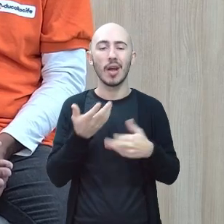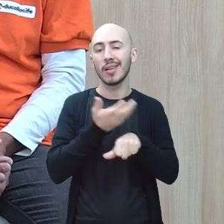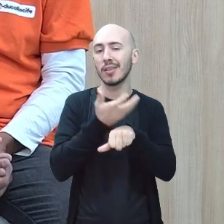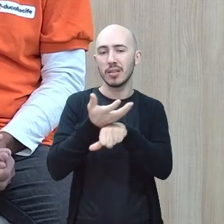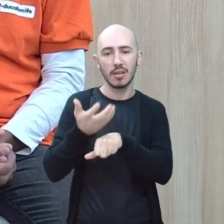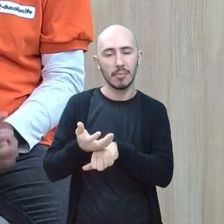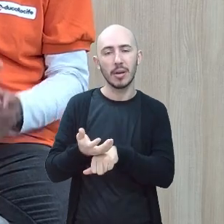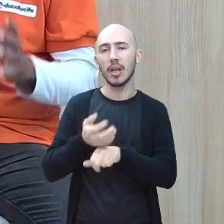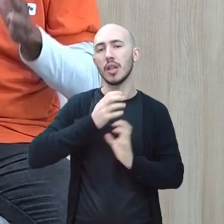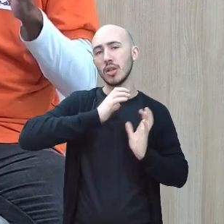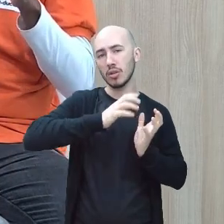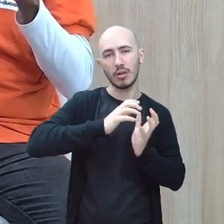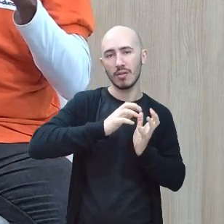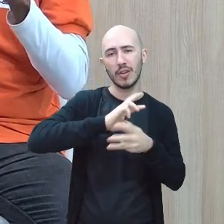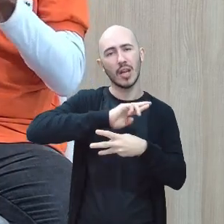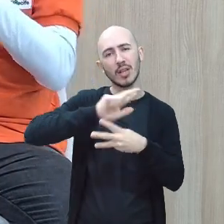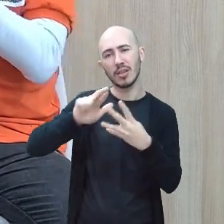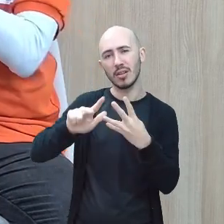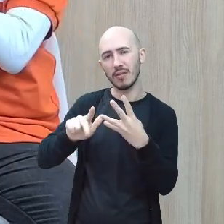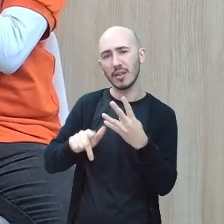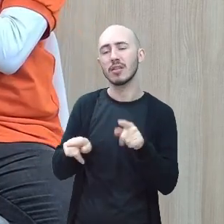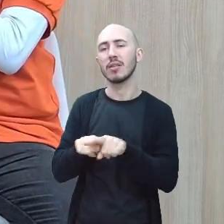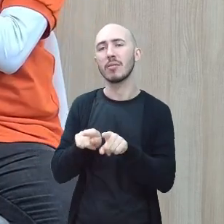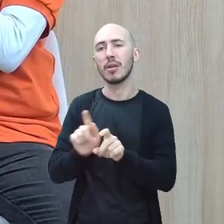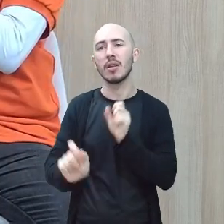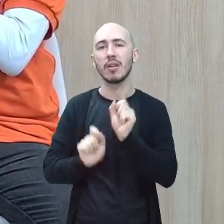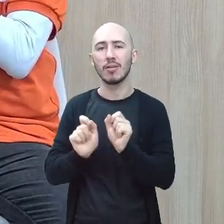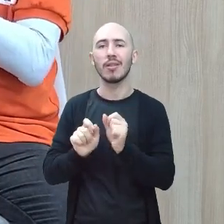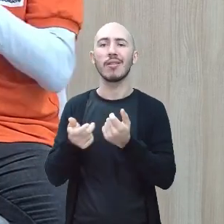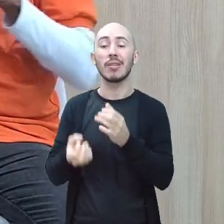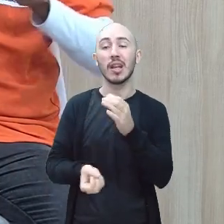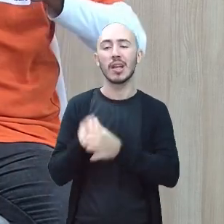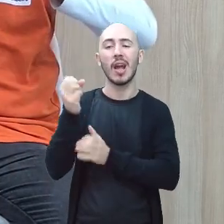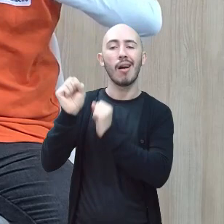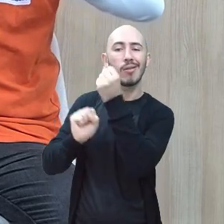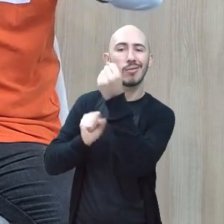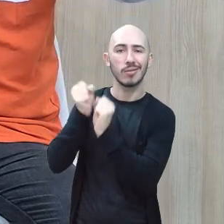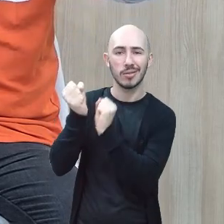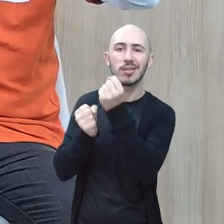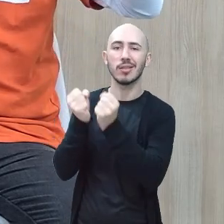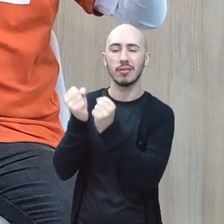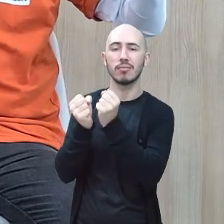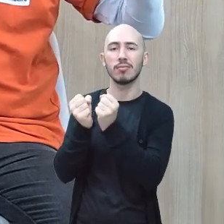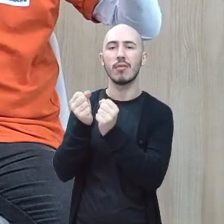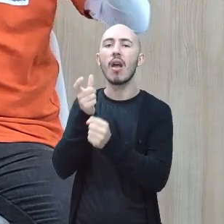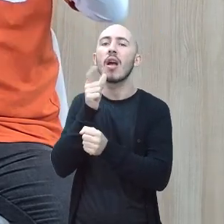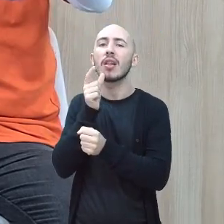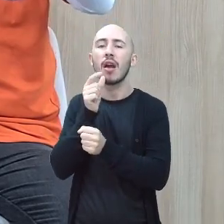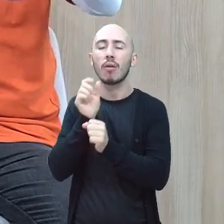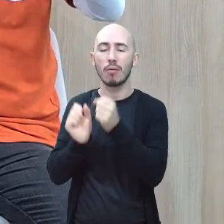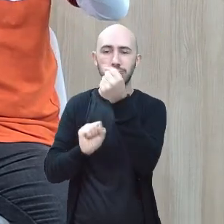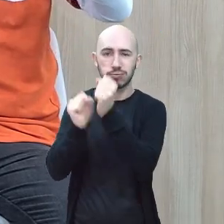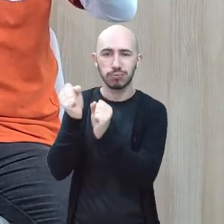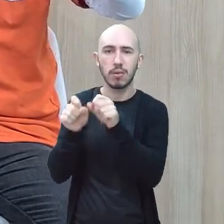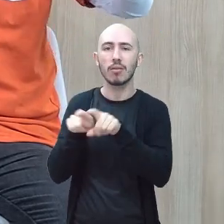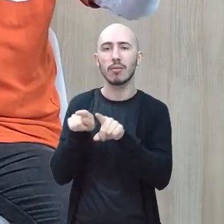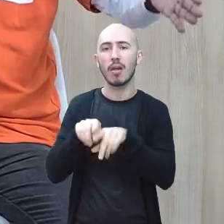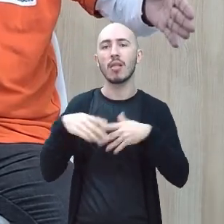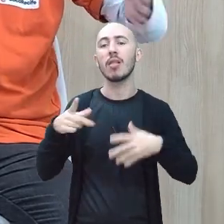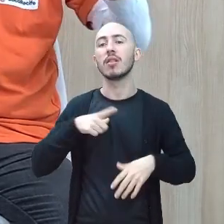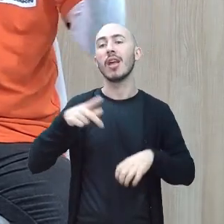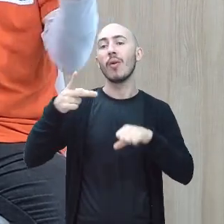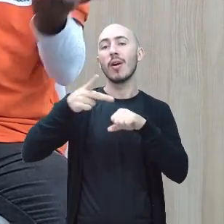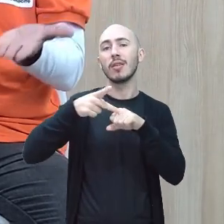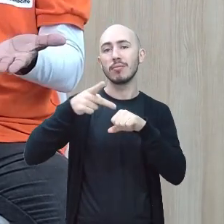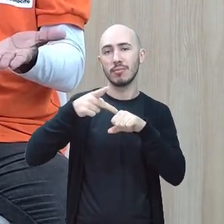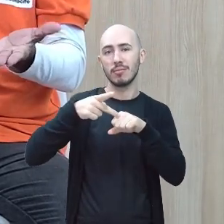de geografia mesmo, por conta da fundação das usinas Itaparica do Xingu, as terras foram inundadas. Tem uma cidade de Pedra, por exemplo, está embaixo